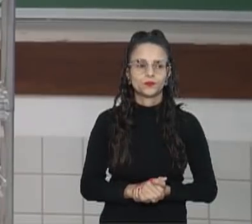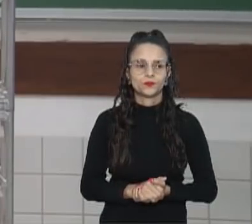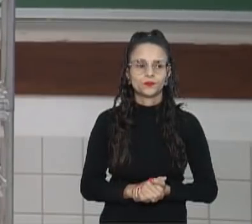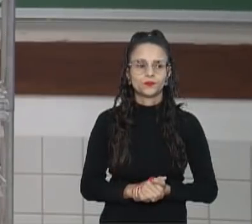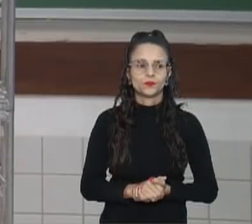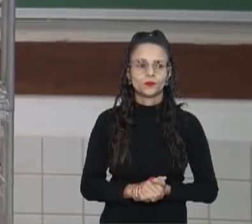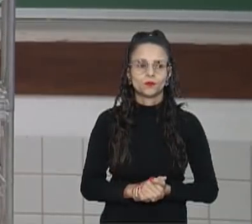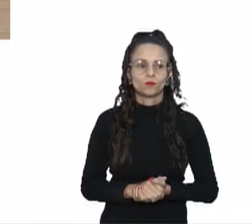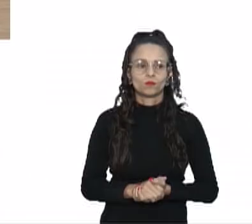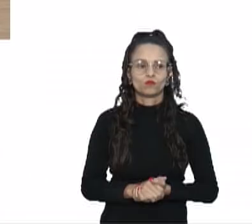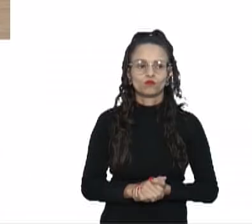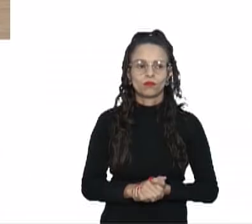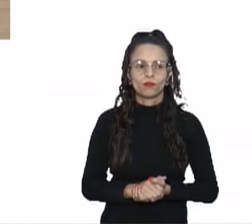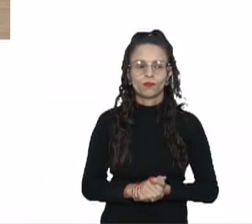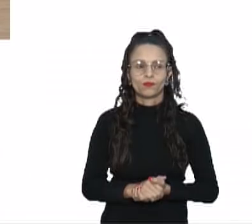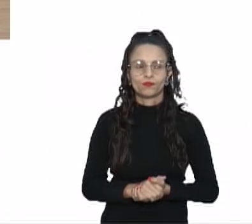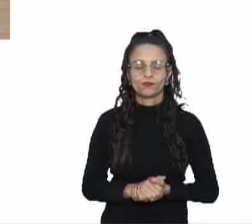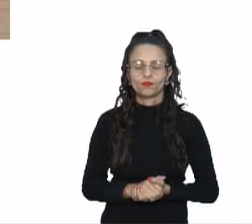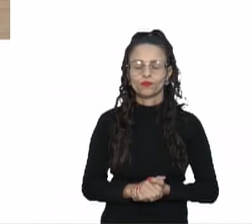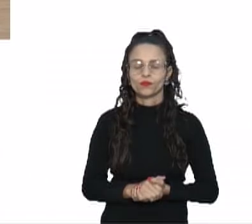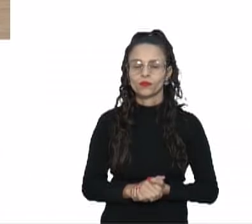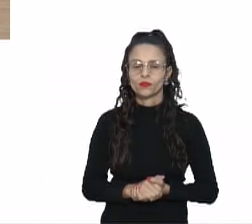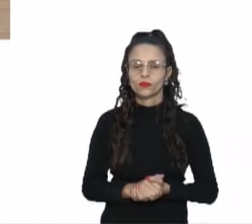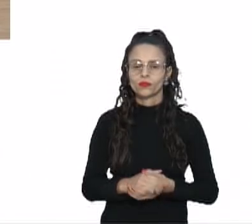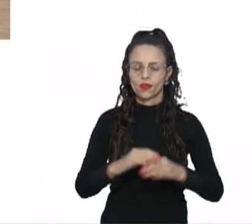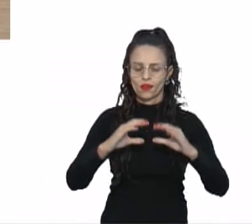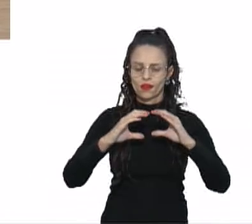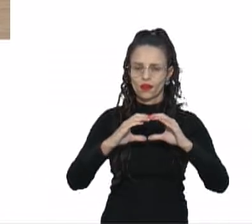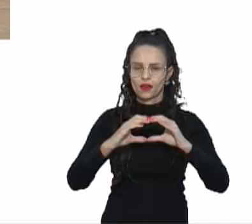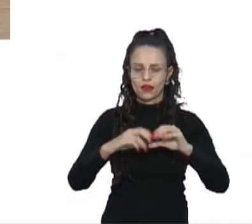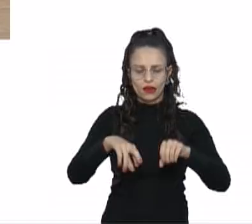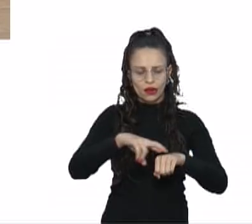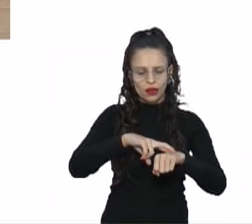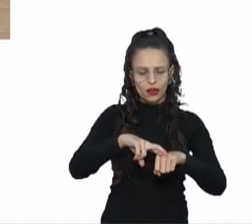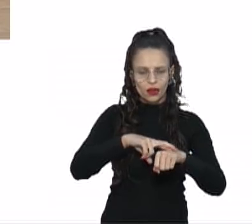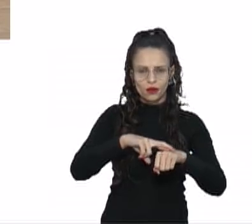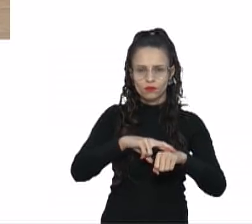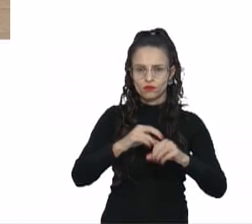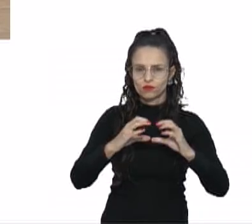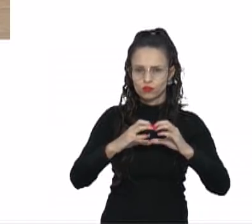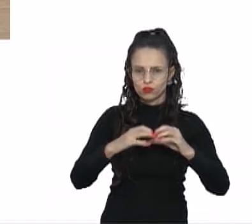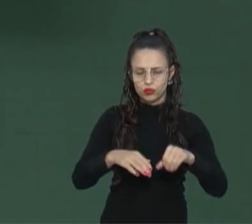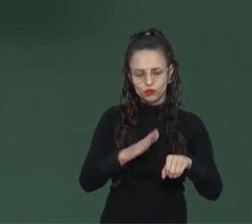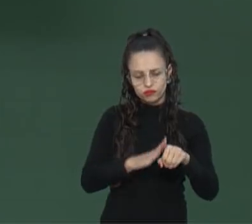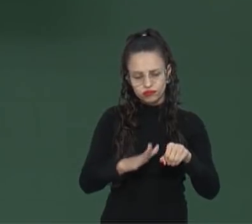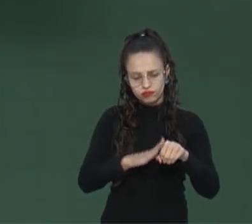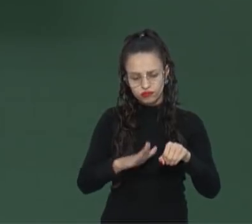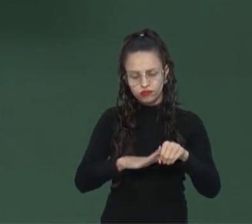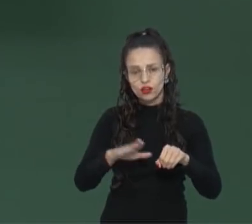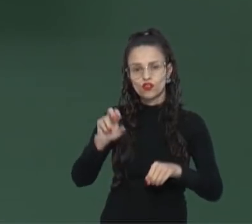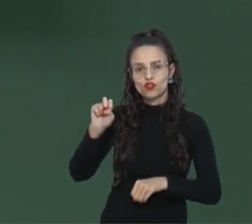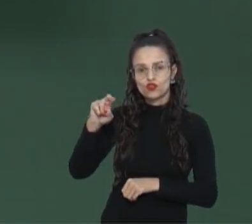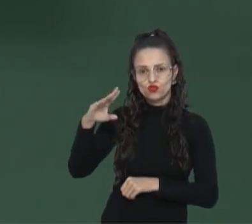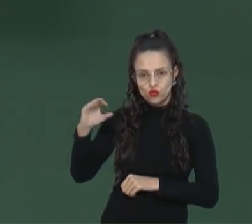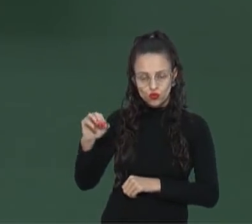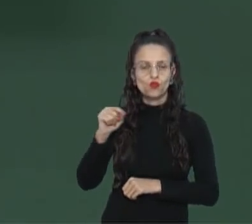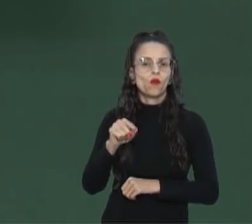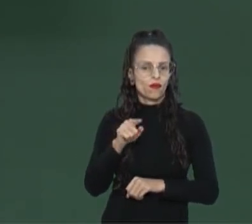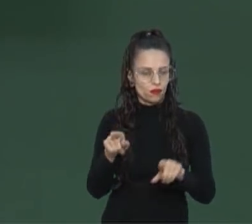Perfeito? O suco de repolho roxo, que vai dar várias cores para nós, porque ele tem uma substância chamada